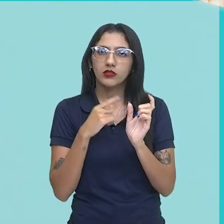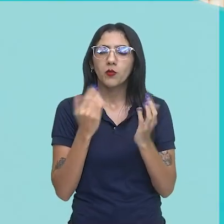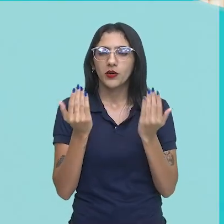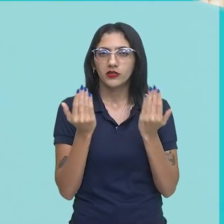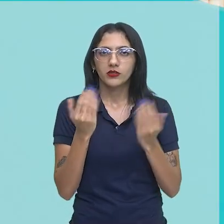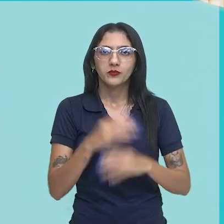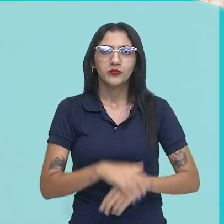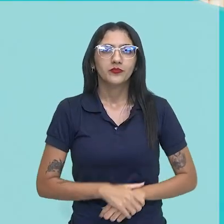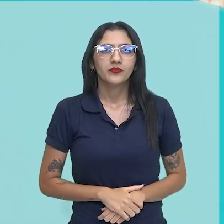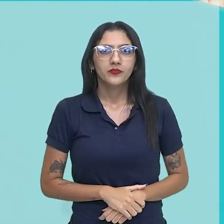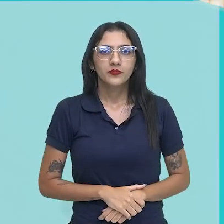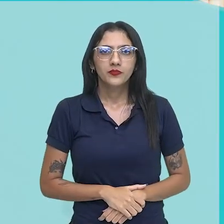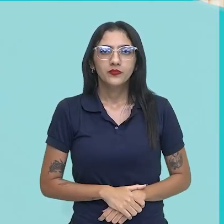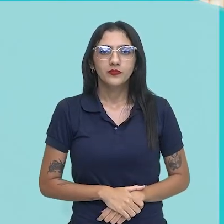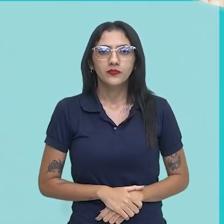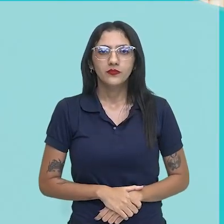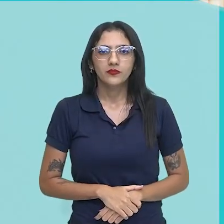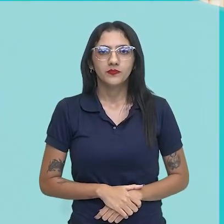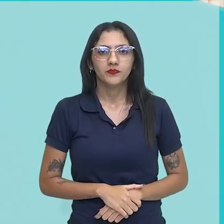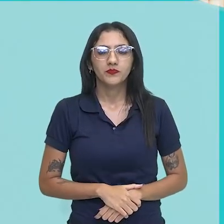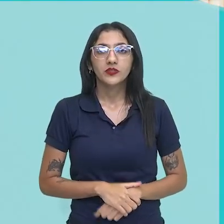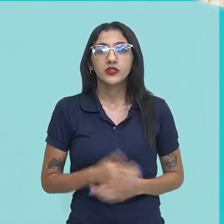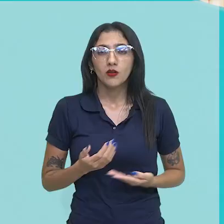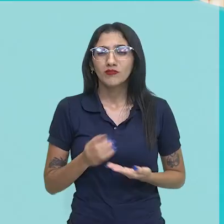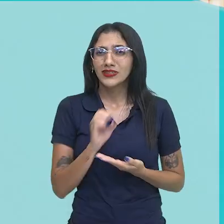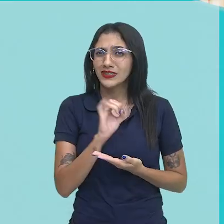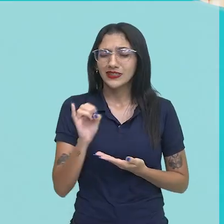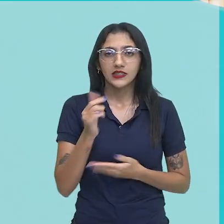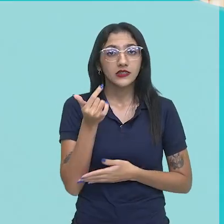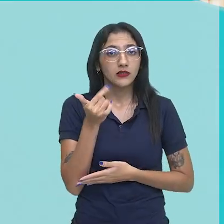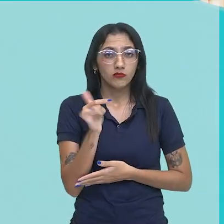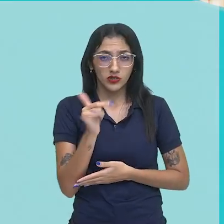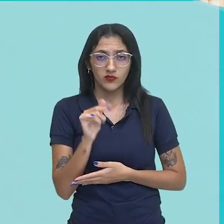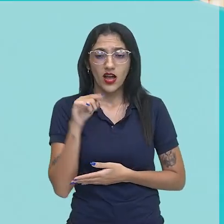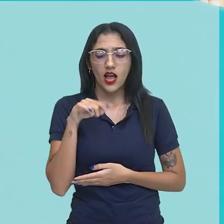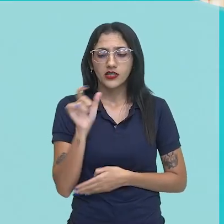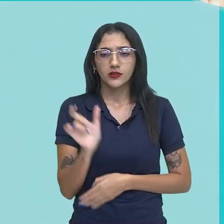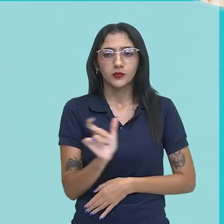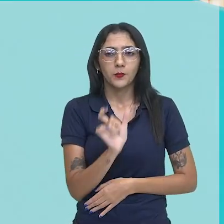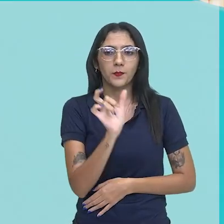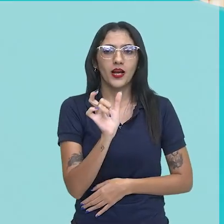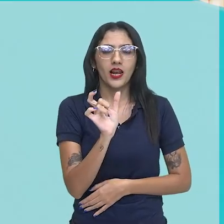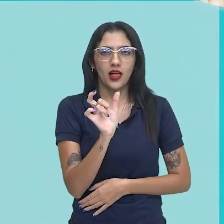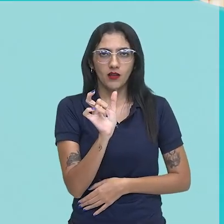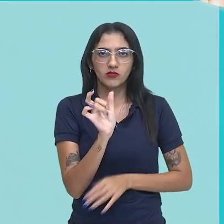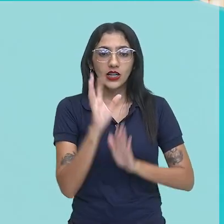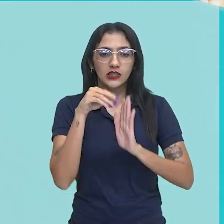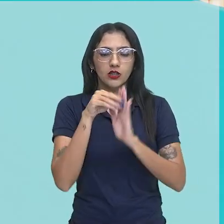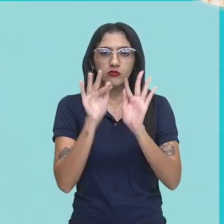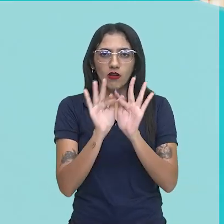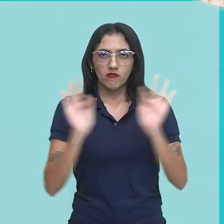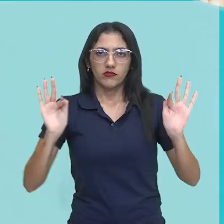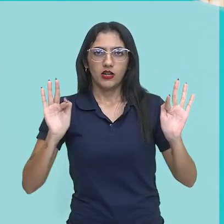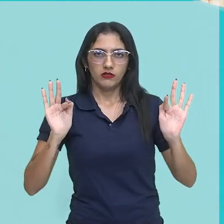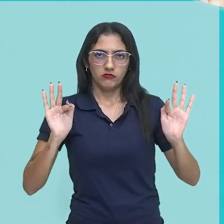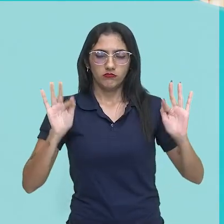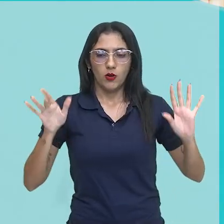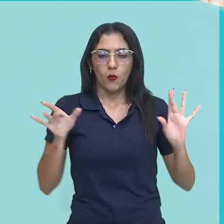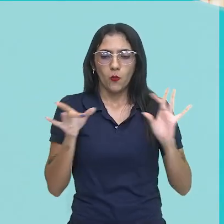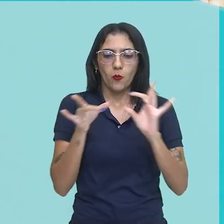comparação, tá? E quando não é utilizado esse elemento, né, esses conectivos, que nós chamamos